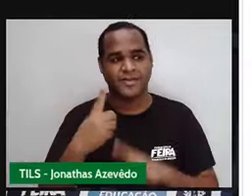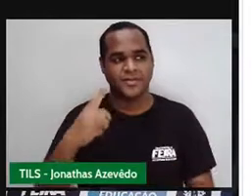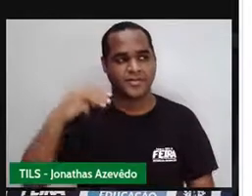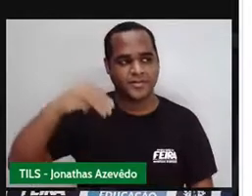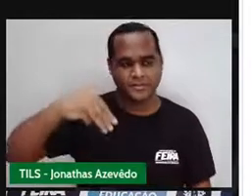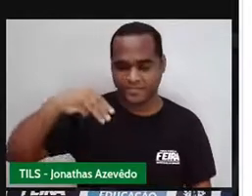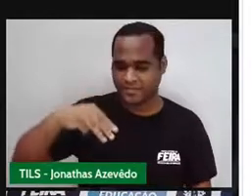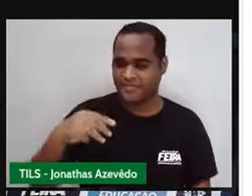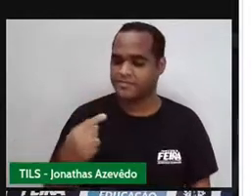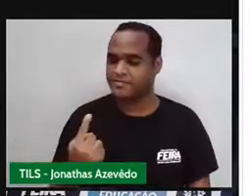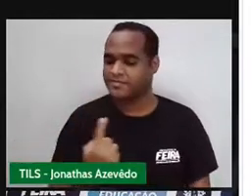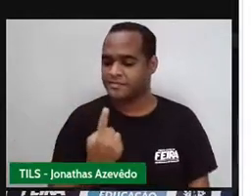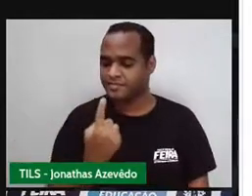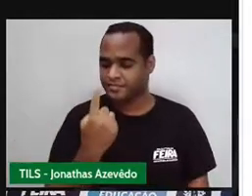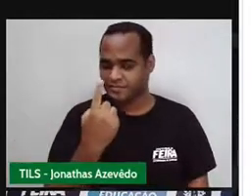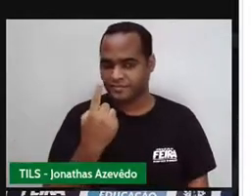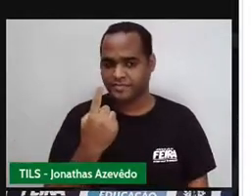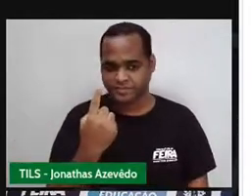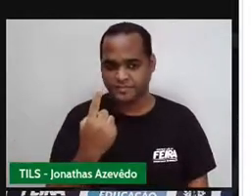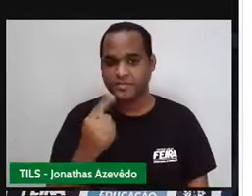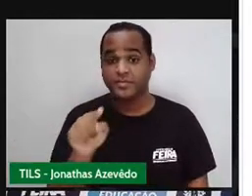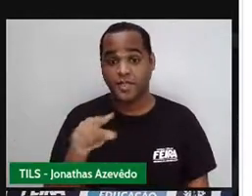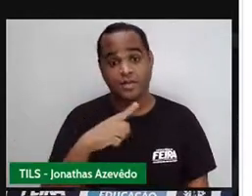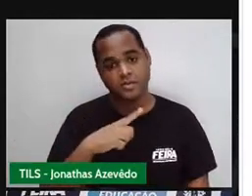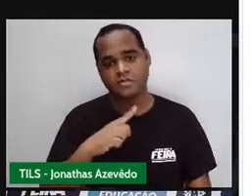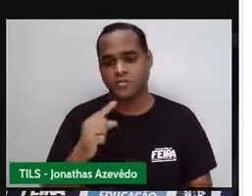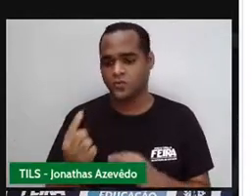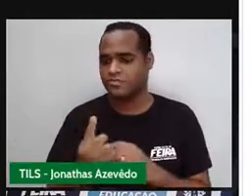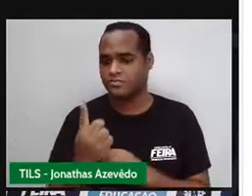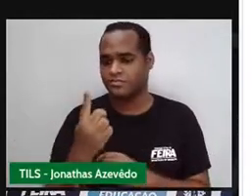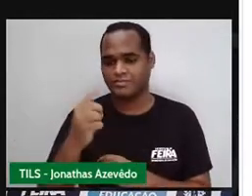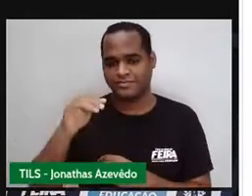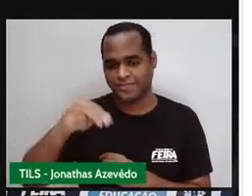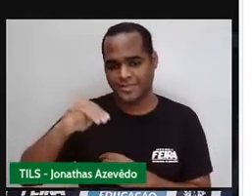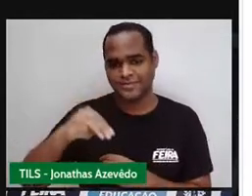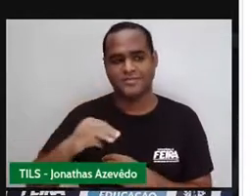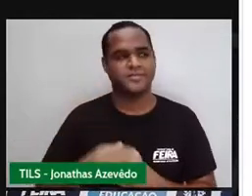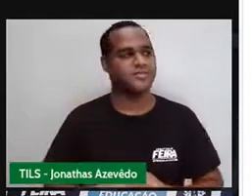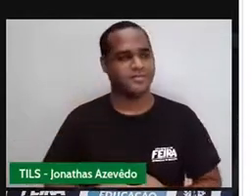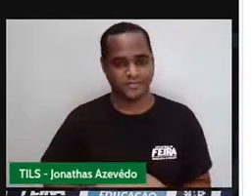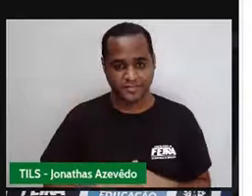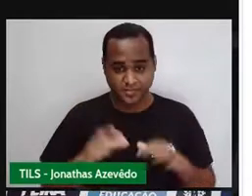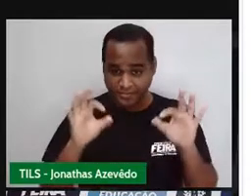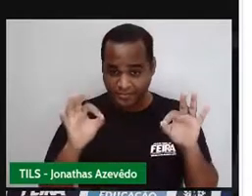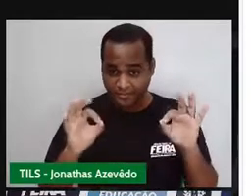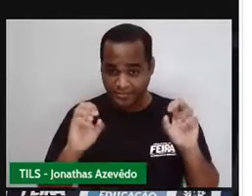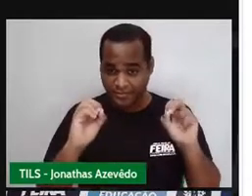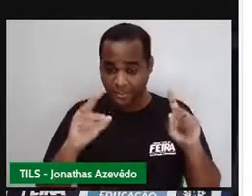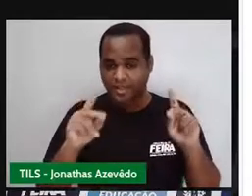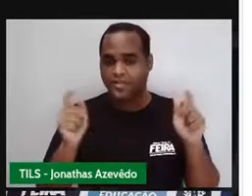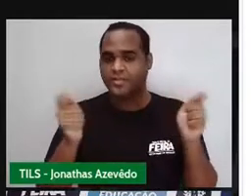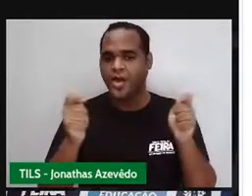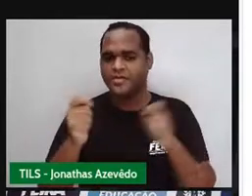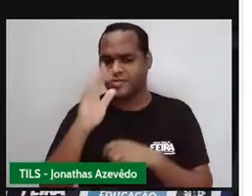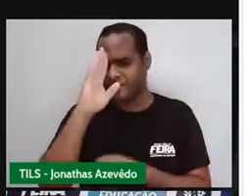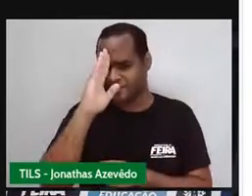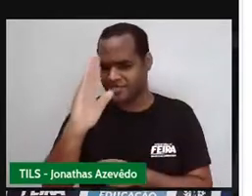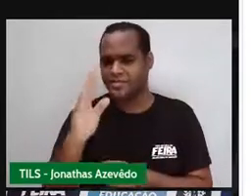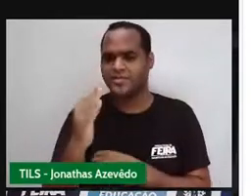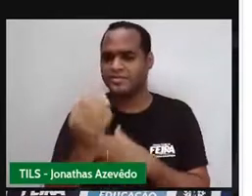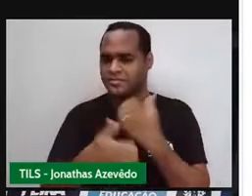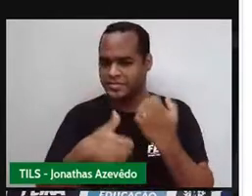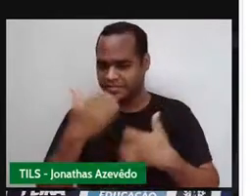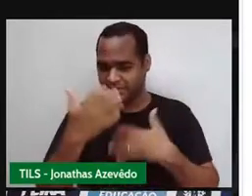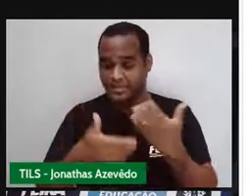um metro de altura ou largura certo a gente já pode até fazer isso direto que